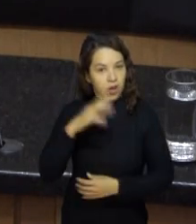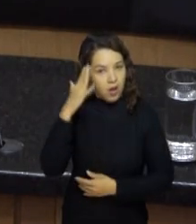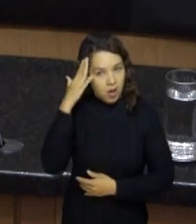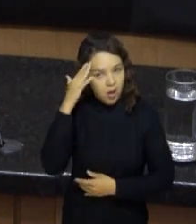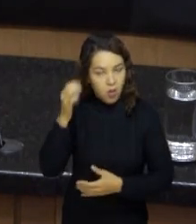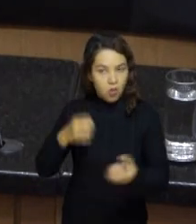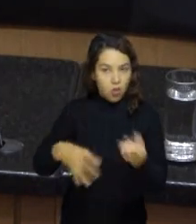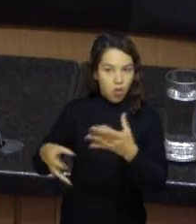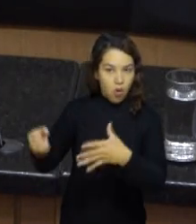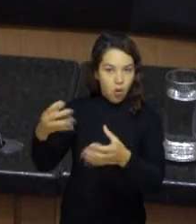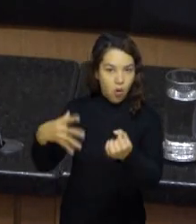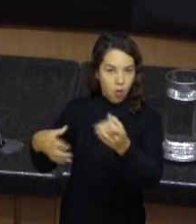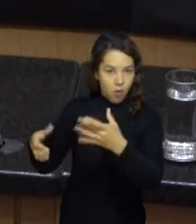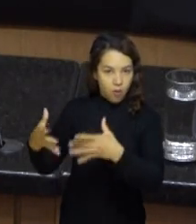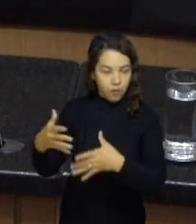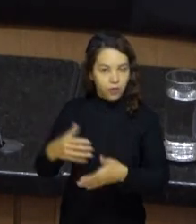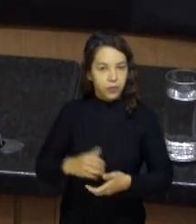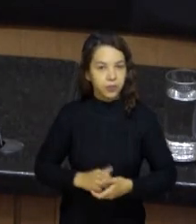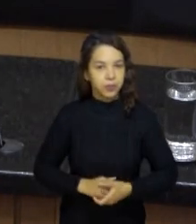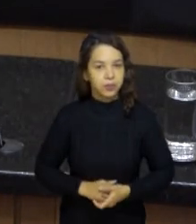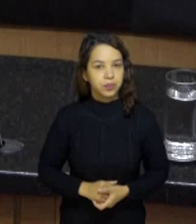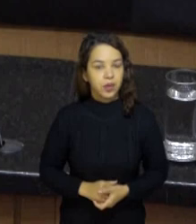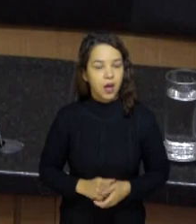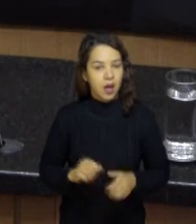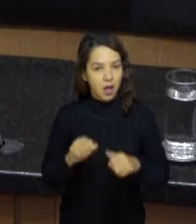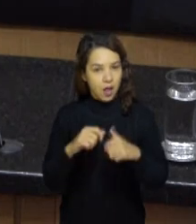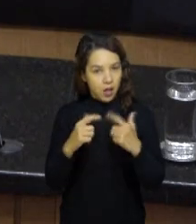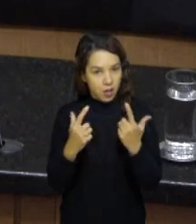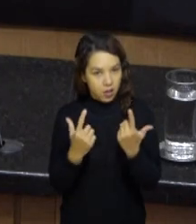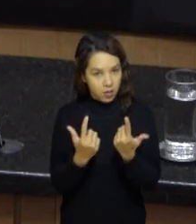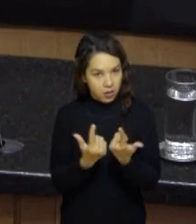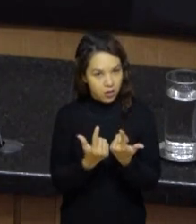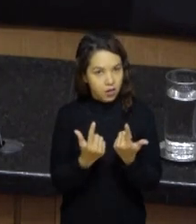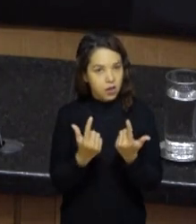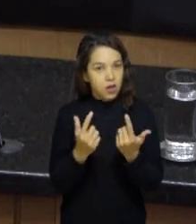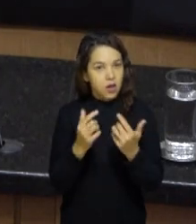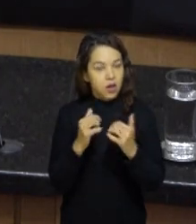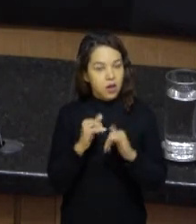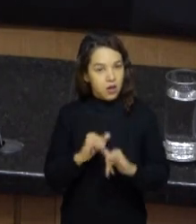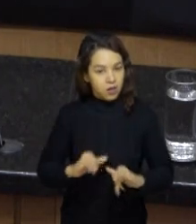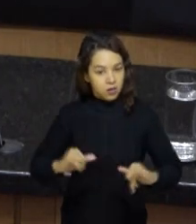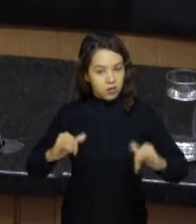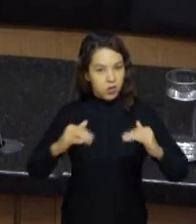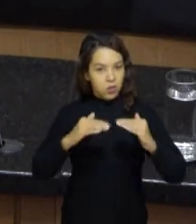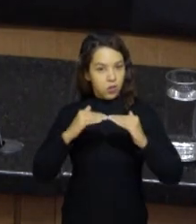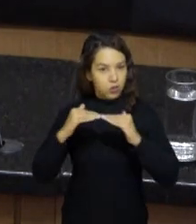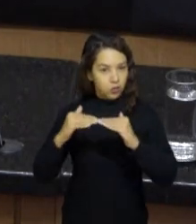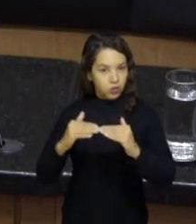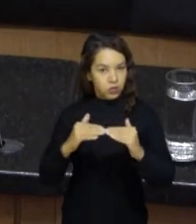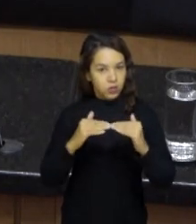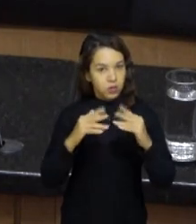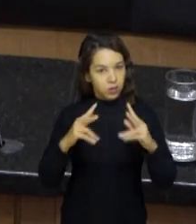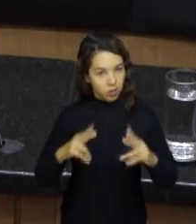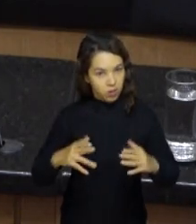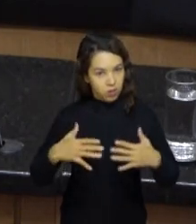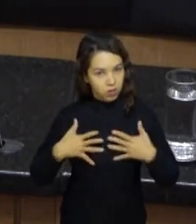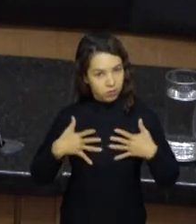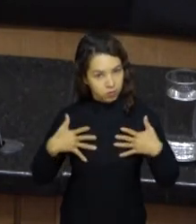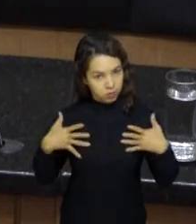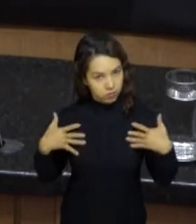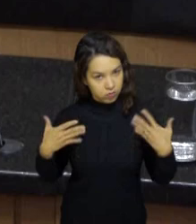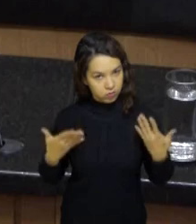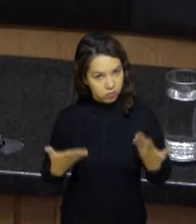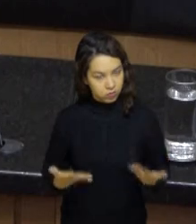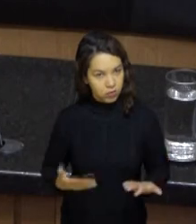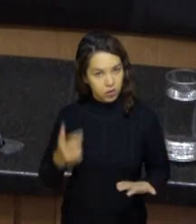novos tempos. Quando a Assembleia Legislativa ela se manifesta por unanimidade dos seus pares, e é o caso dessa homenagem, é a representação do pensamento